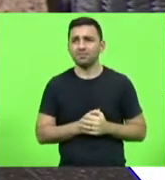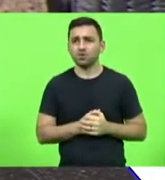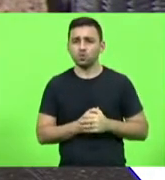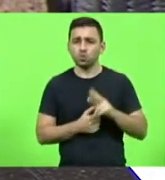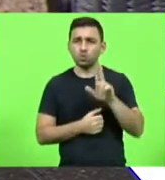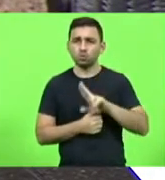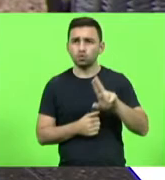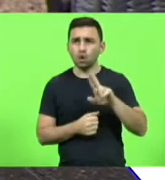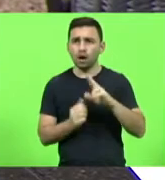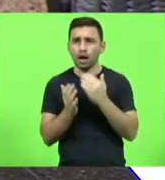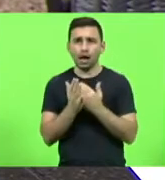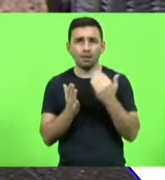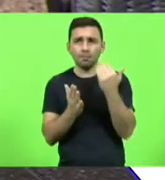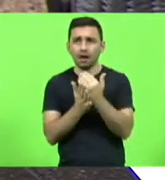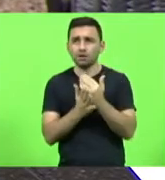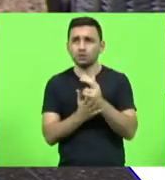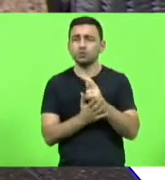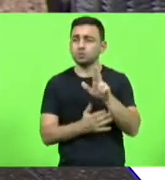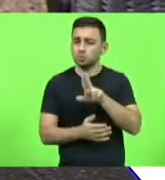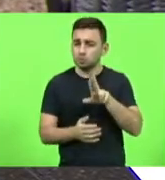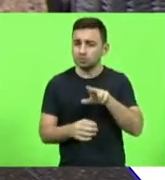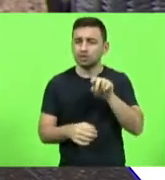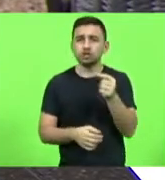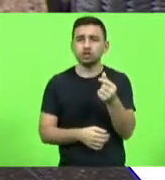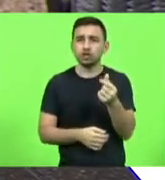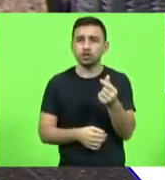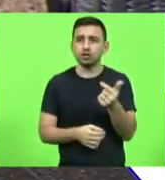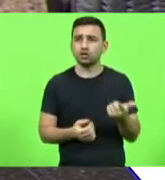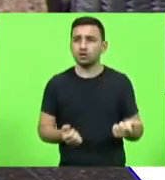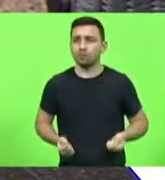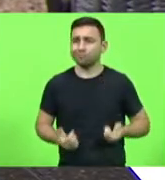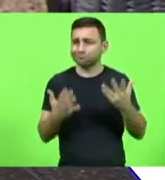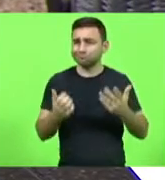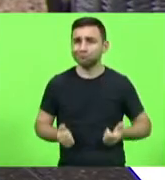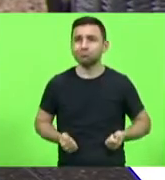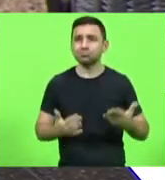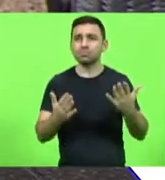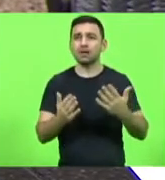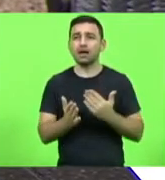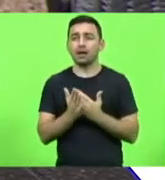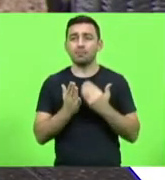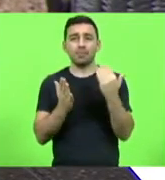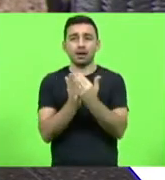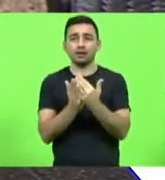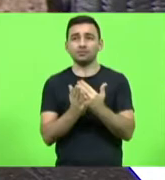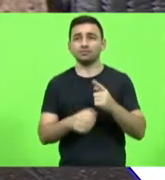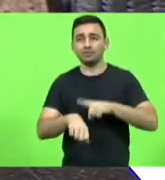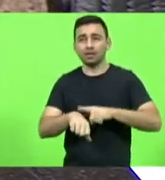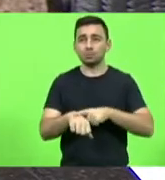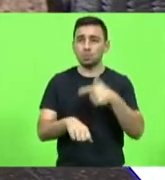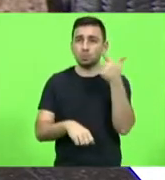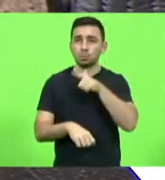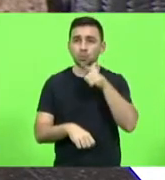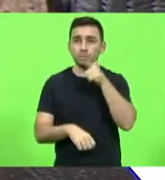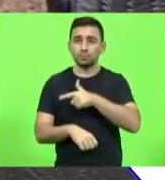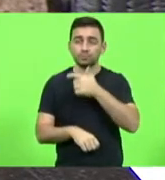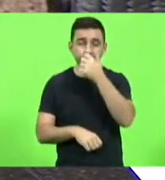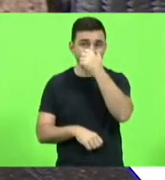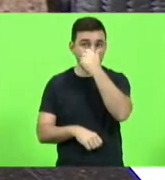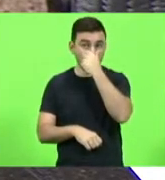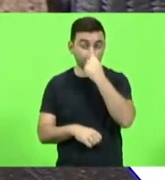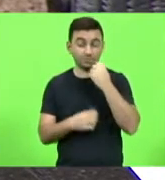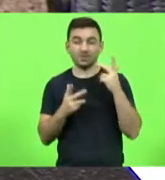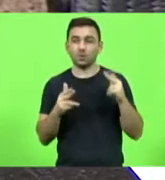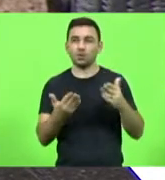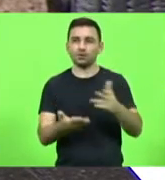o bônus que você ganhou, você apenas queimou e desperdiçou a sua oportunidade. Foi justamente isso que aconteceu com o governo do